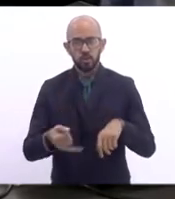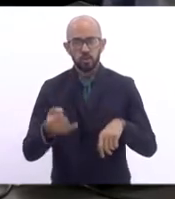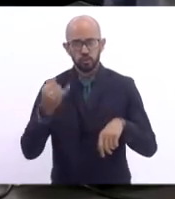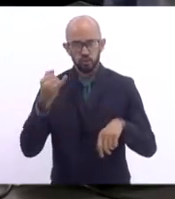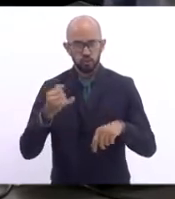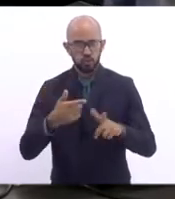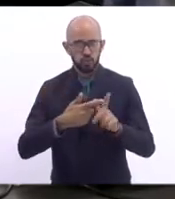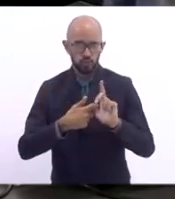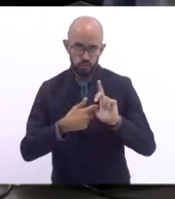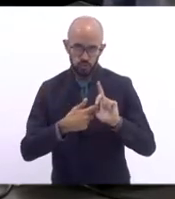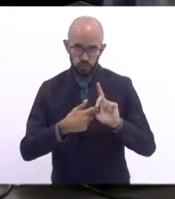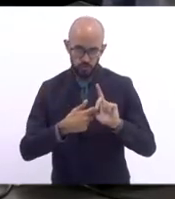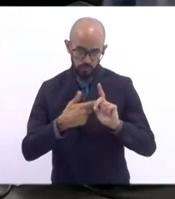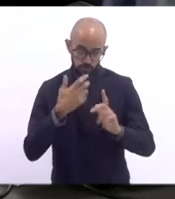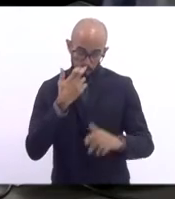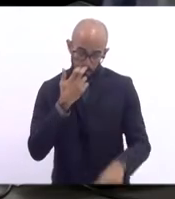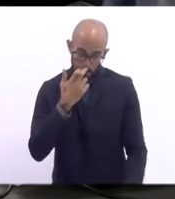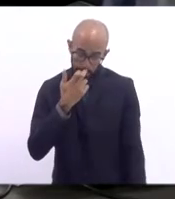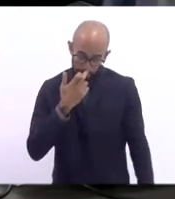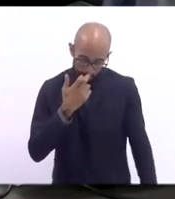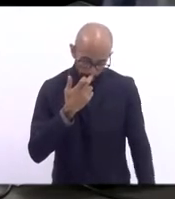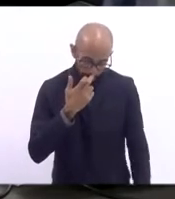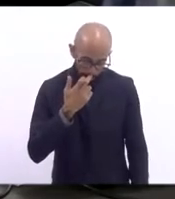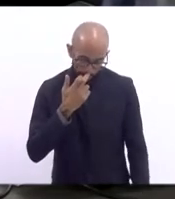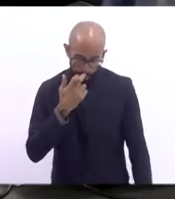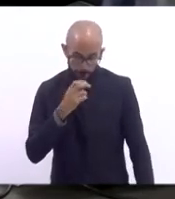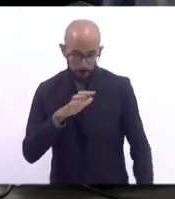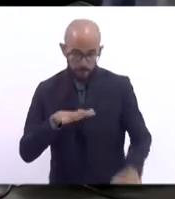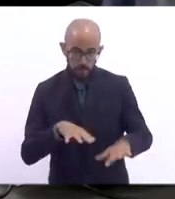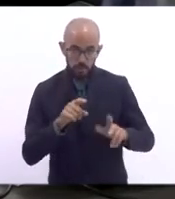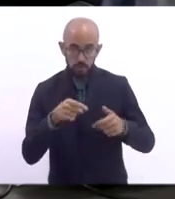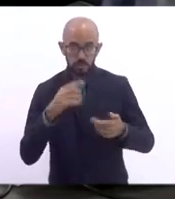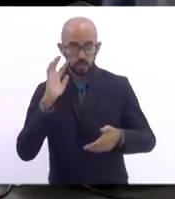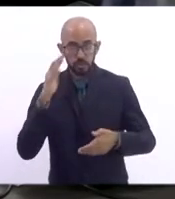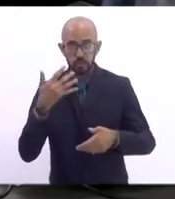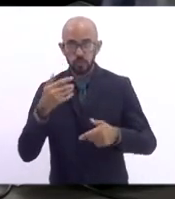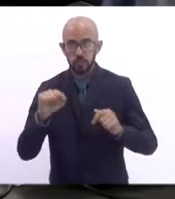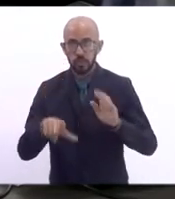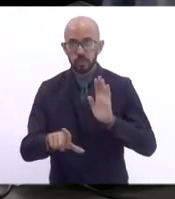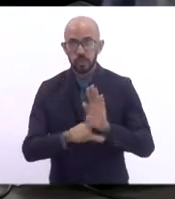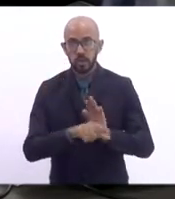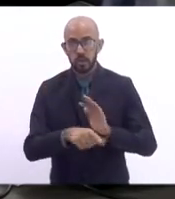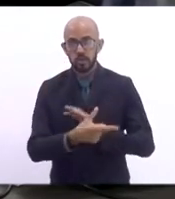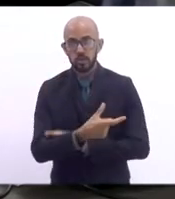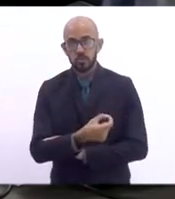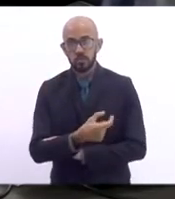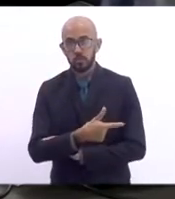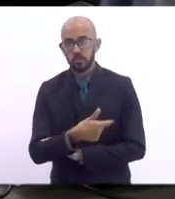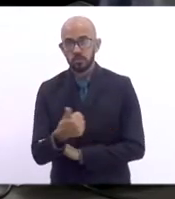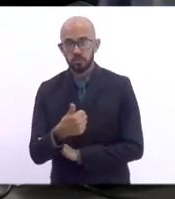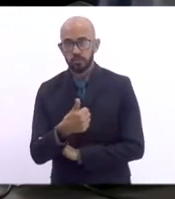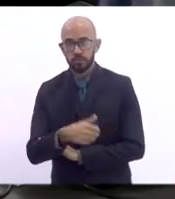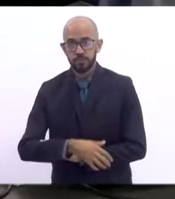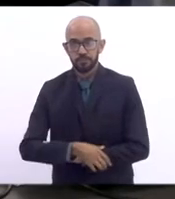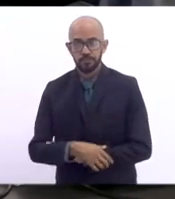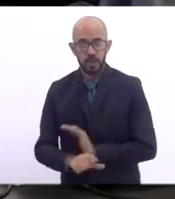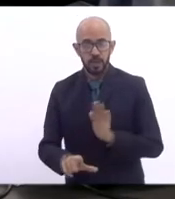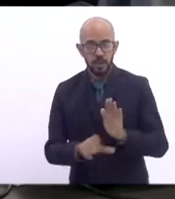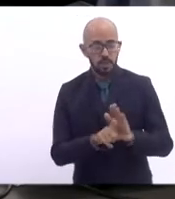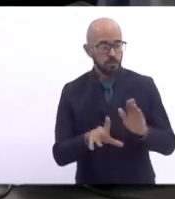inadimplência né e está sendo resolvido agora nessa lei de 21 a lei complementar